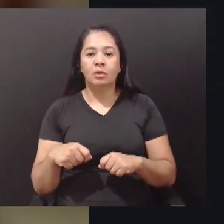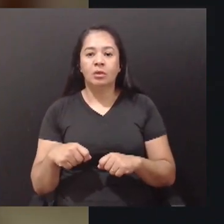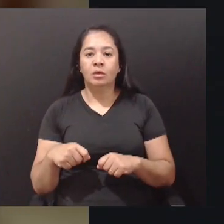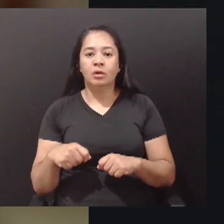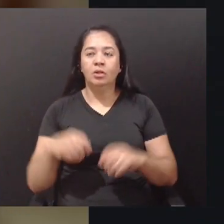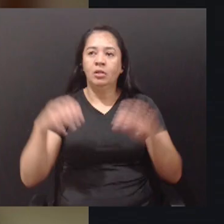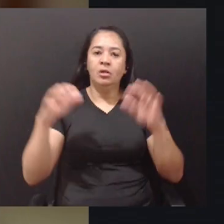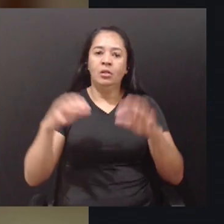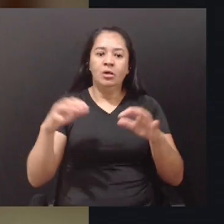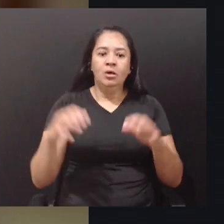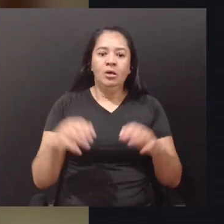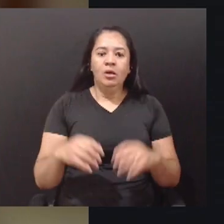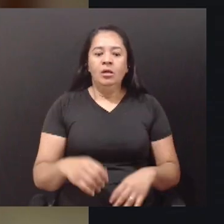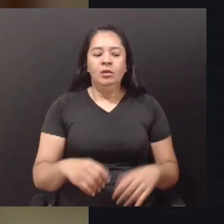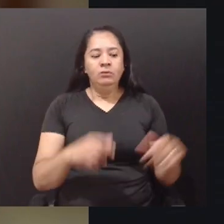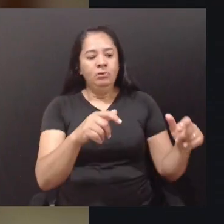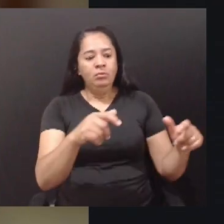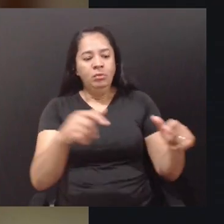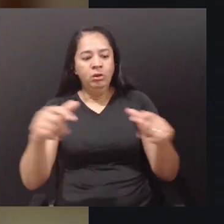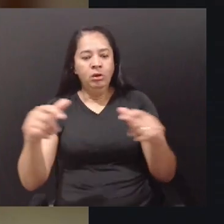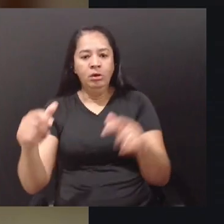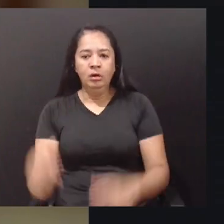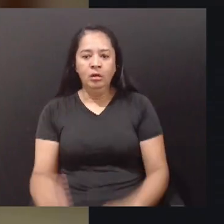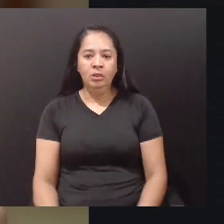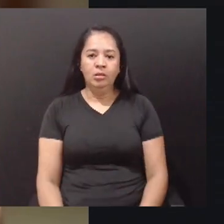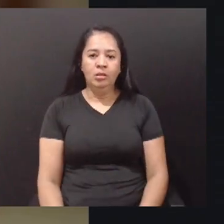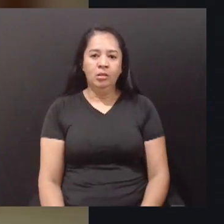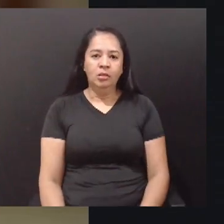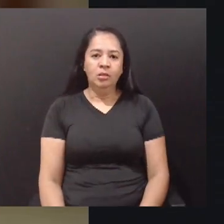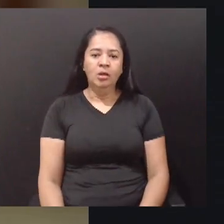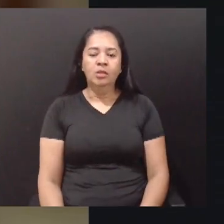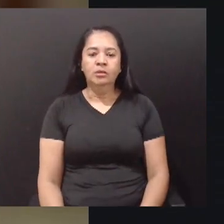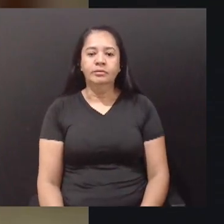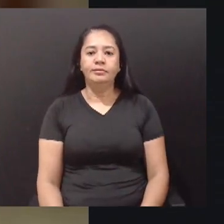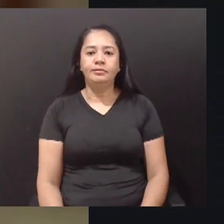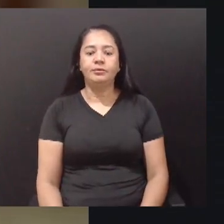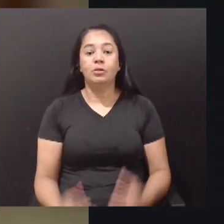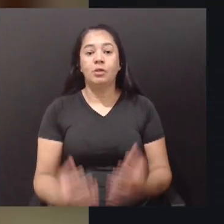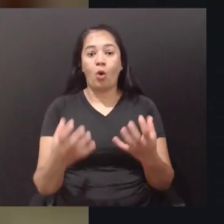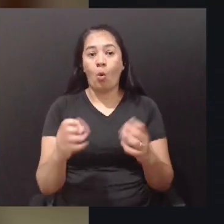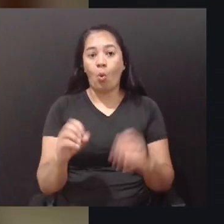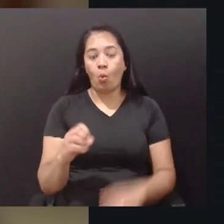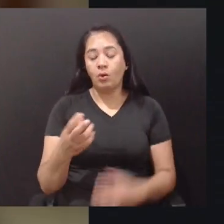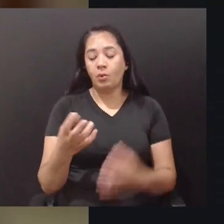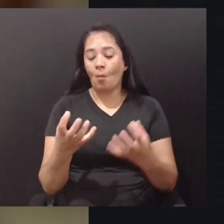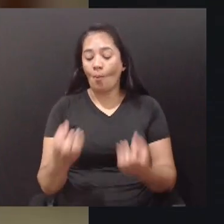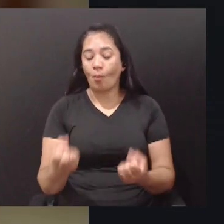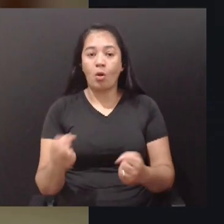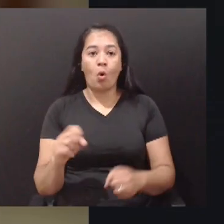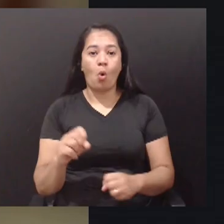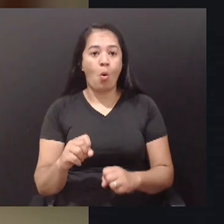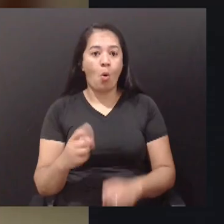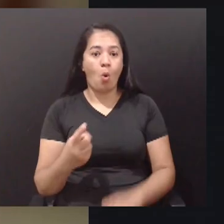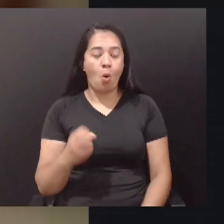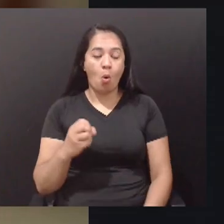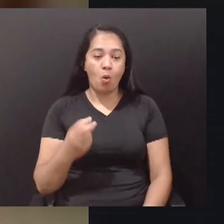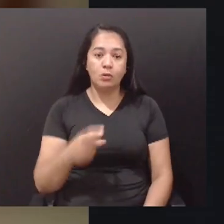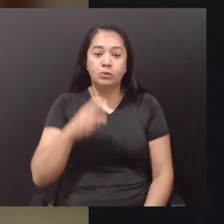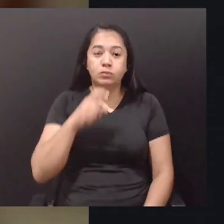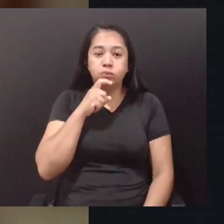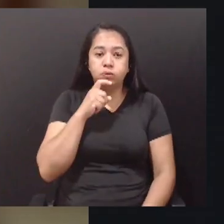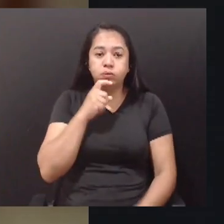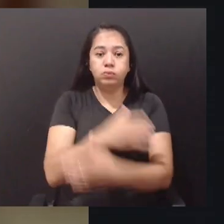num determinado ponto, numa determinada região, ou de seca, ou mesmo toda essa frente fria que foi um dos